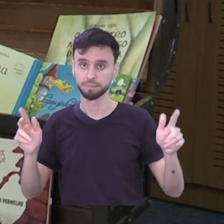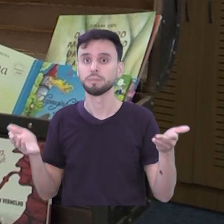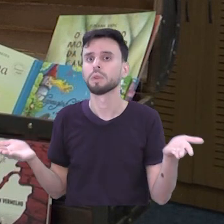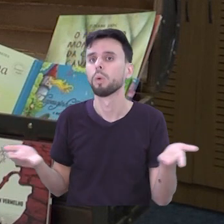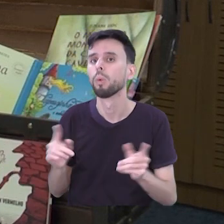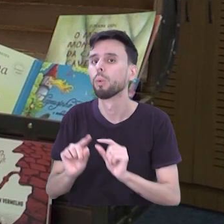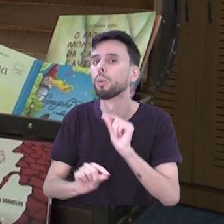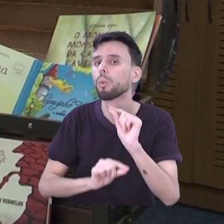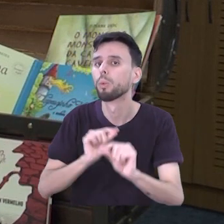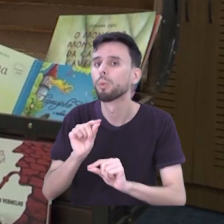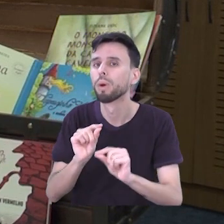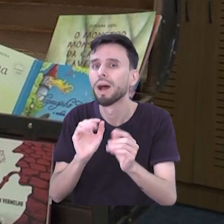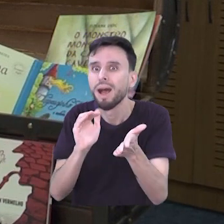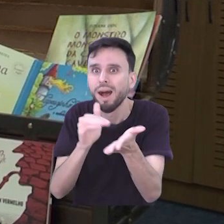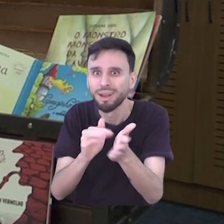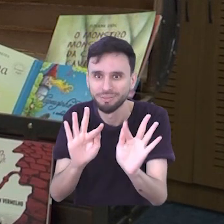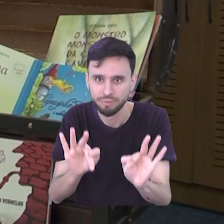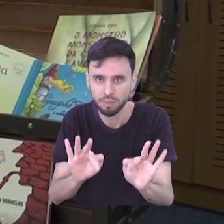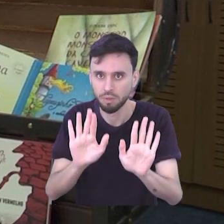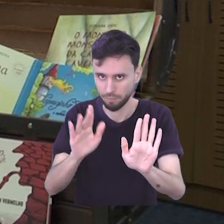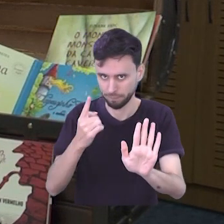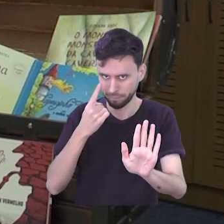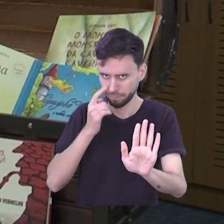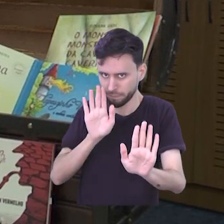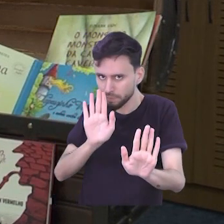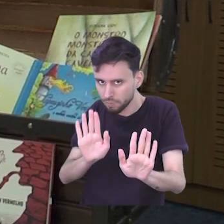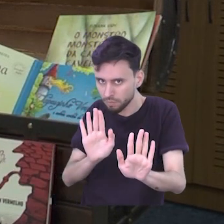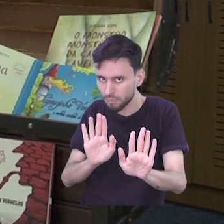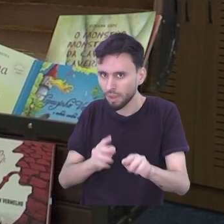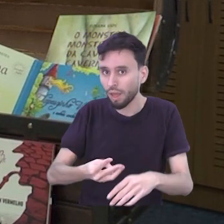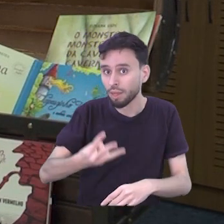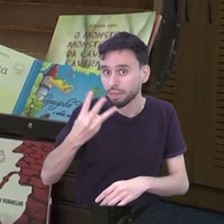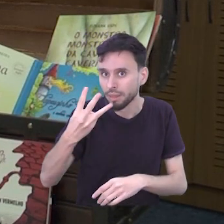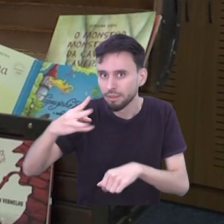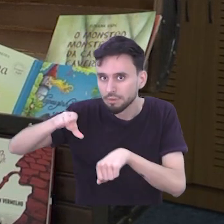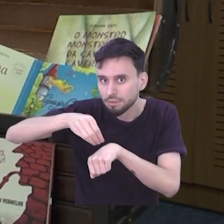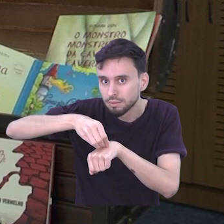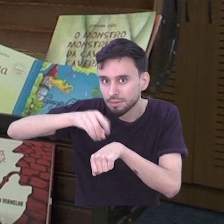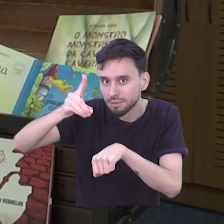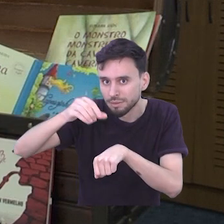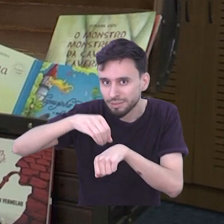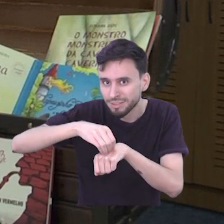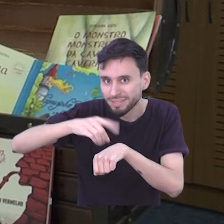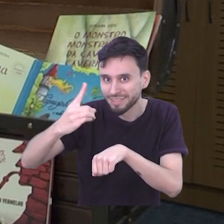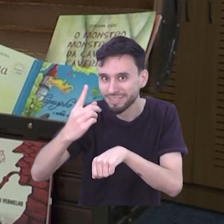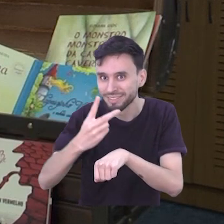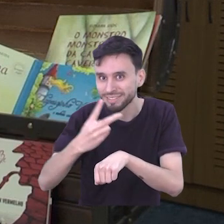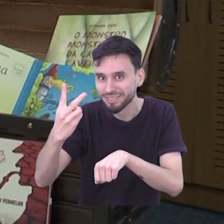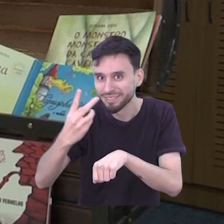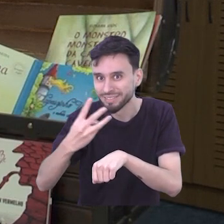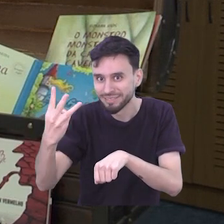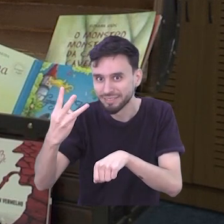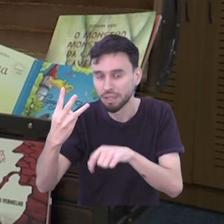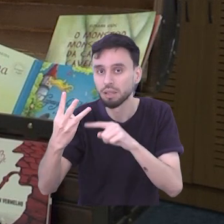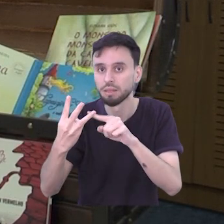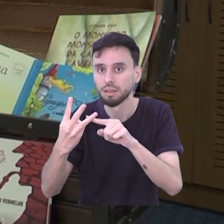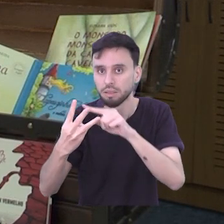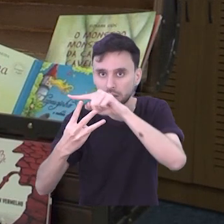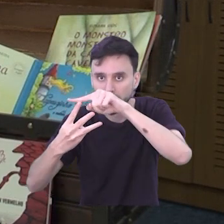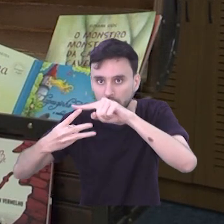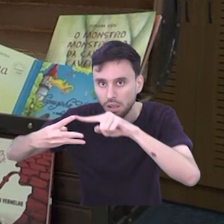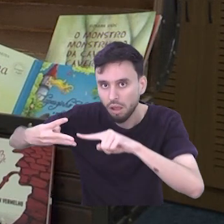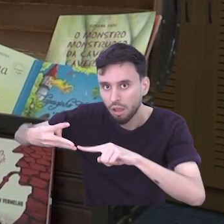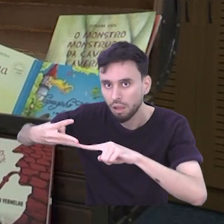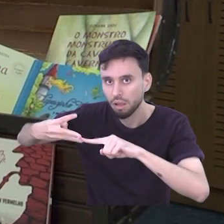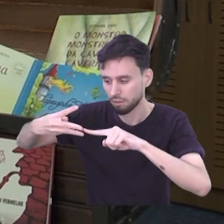então, é para a gente fechar. Gente, olha lá, vou dar 3 dicas para vocês pensarem numa